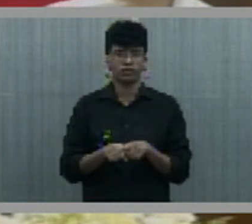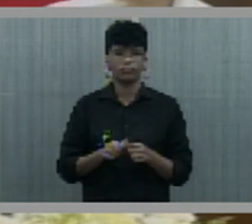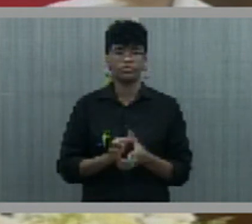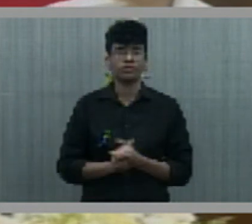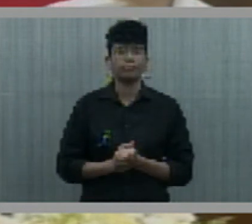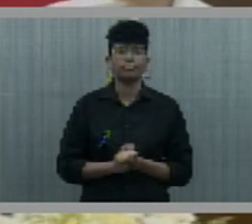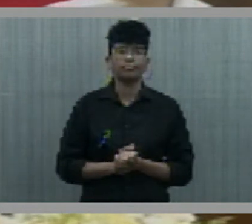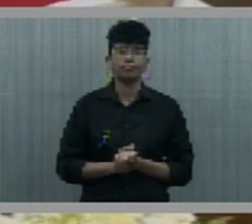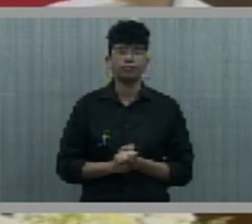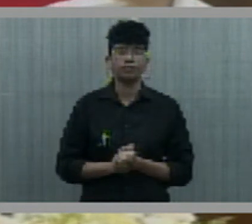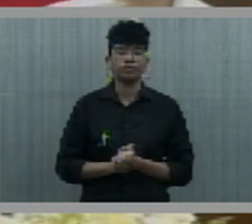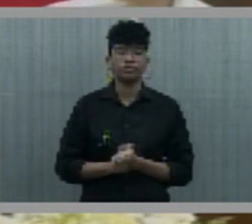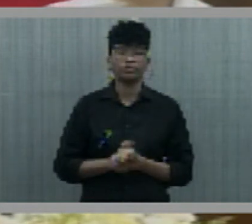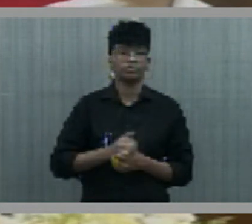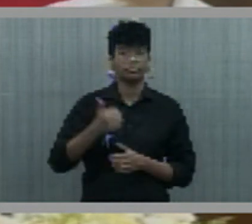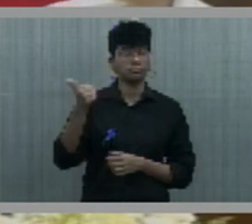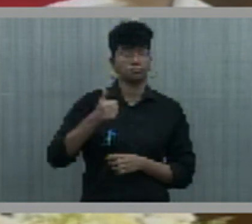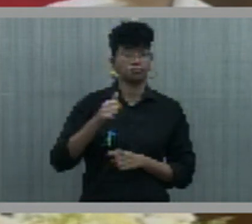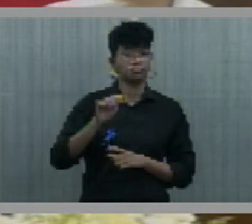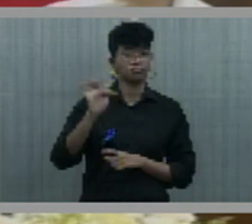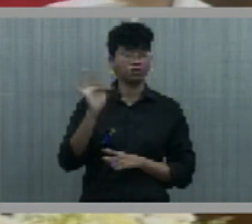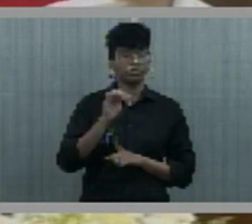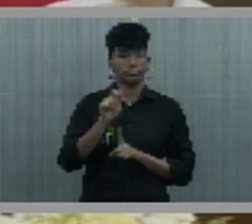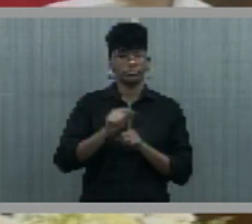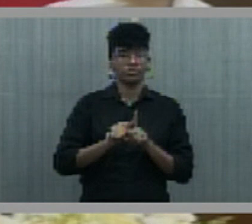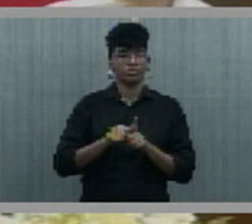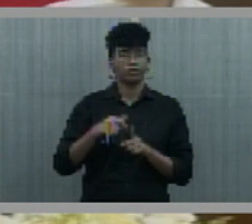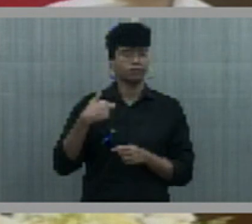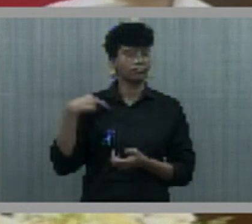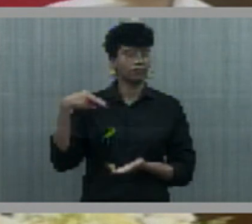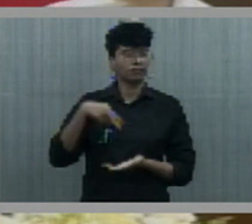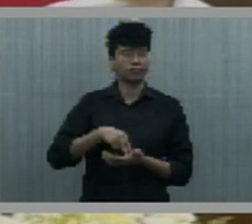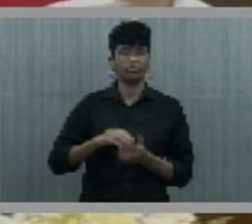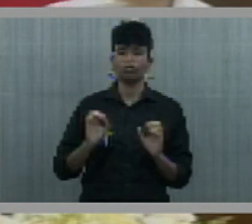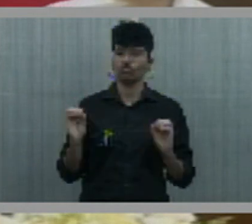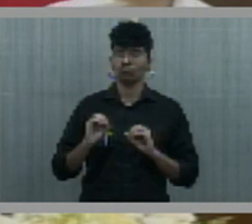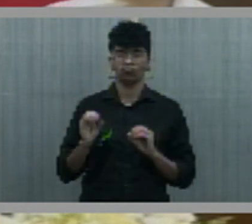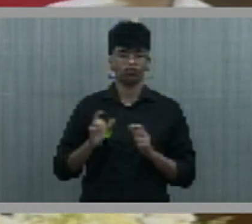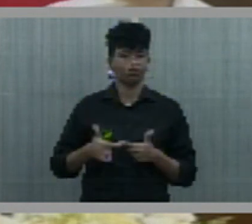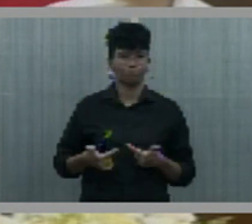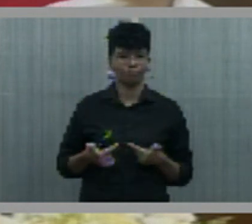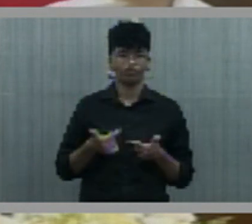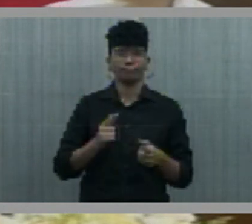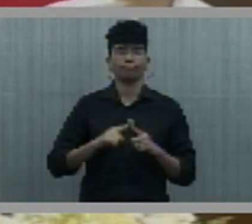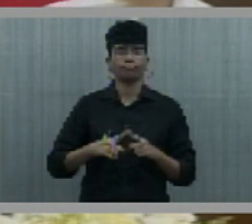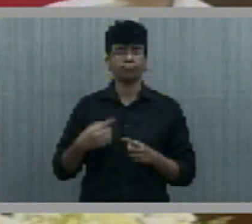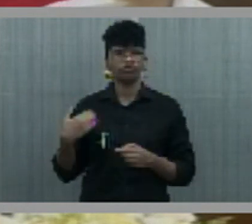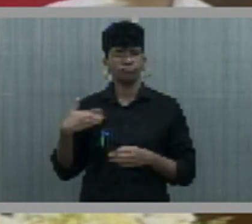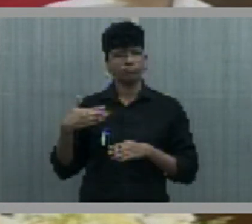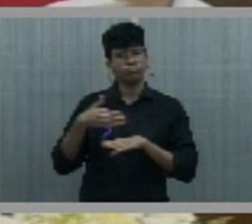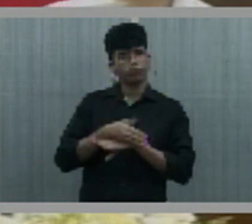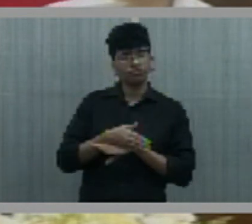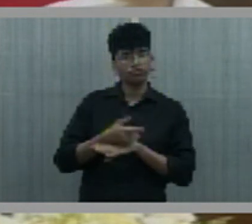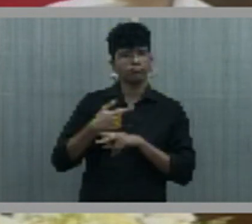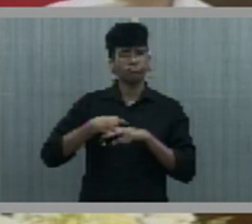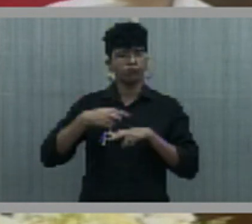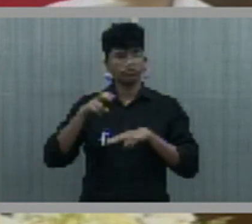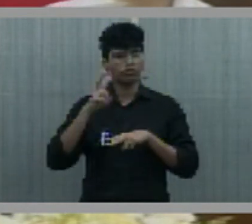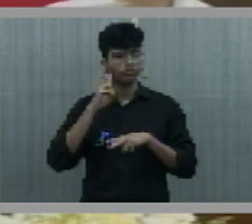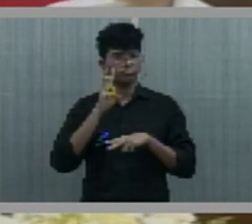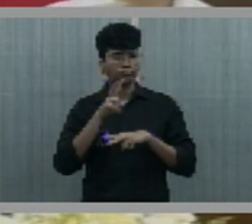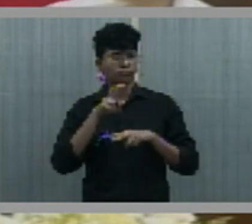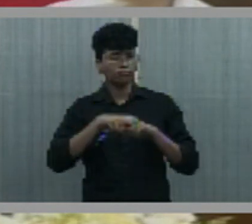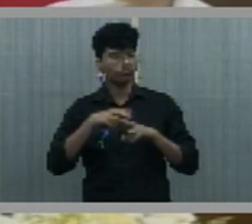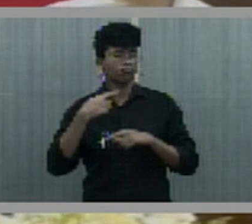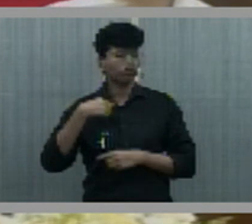A partir de 1º de fevereiro, não vou estar nessa casa, mas eu, ao chegar aqui, entrando ali naquela cadeira,